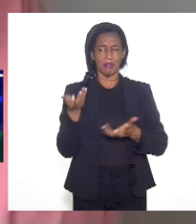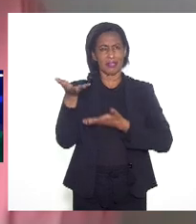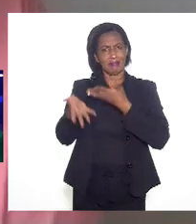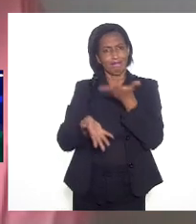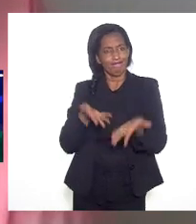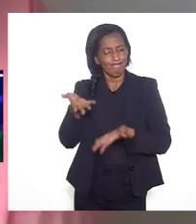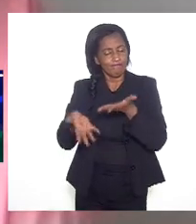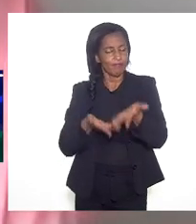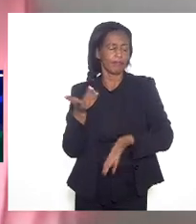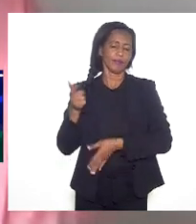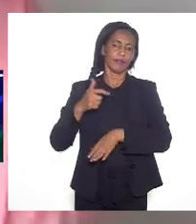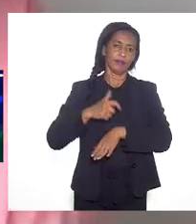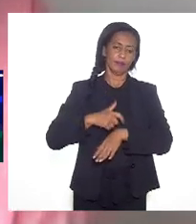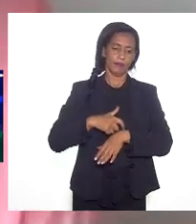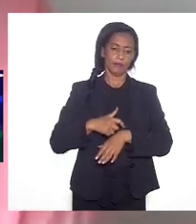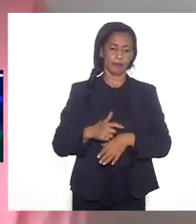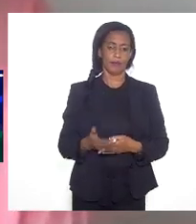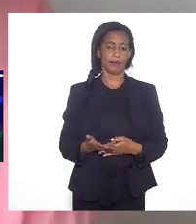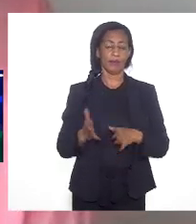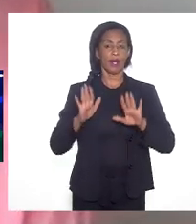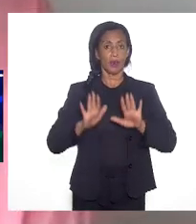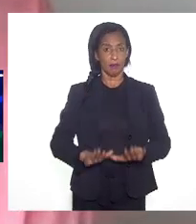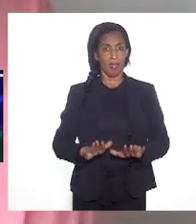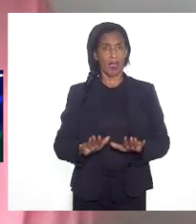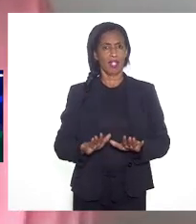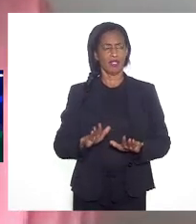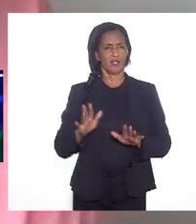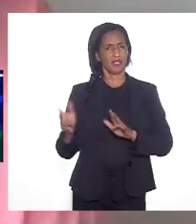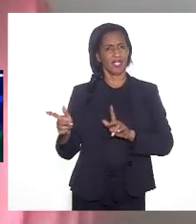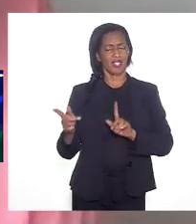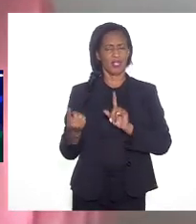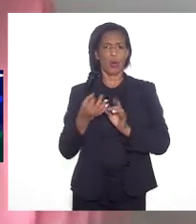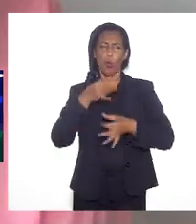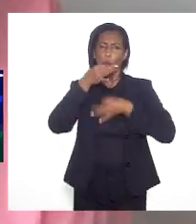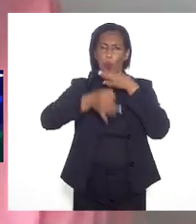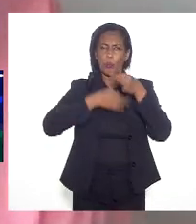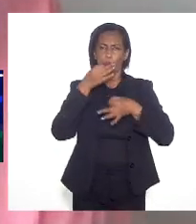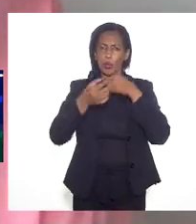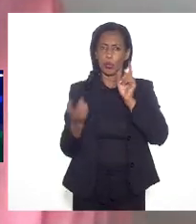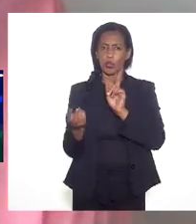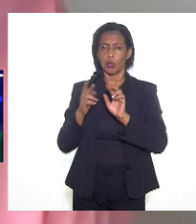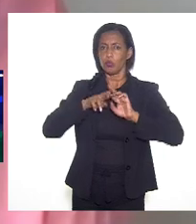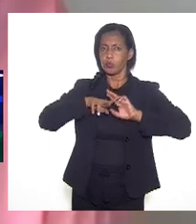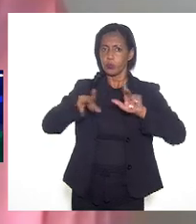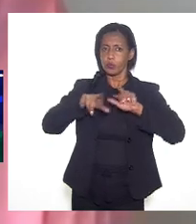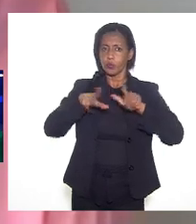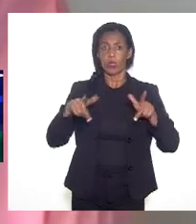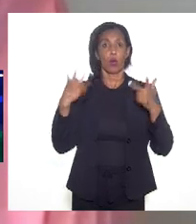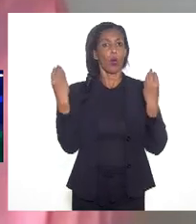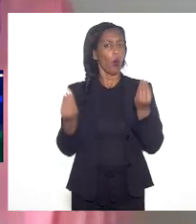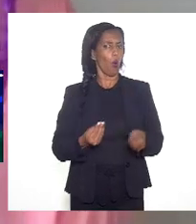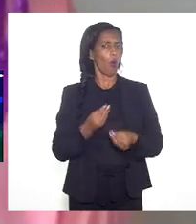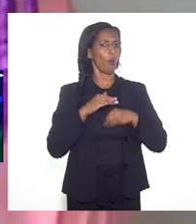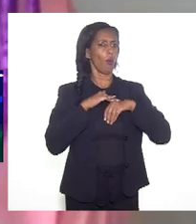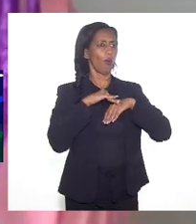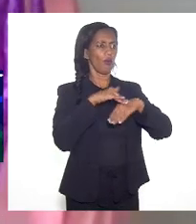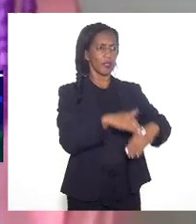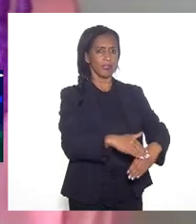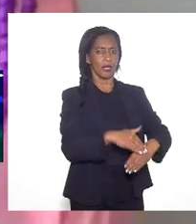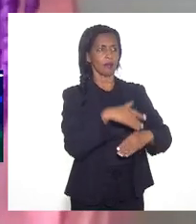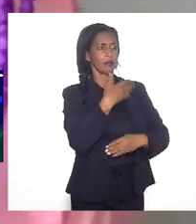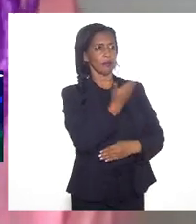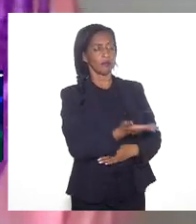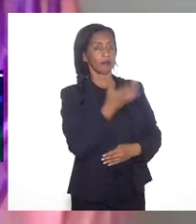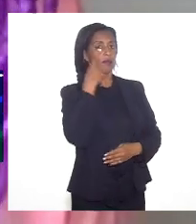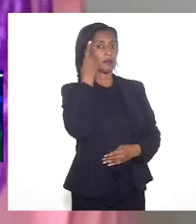tratadas agora nesse momento. Mas essas contradições também são algo, como conversava com o deputado Luiz Paulo, da nossa